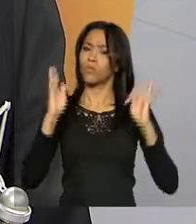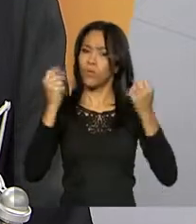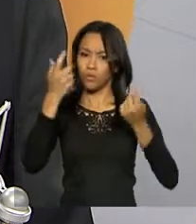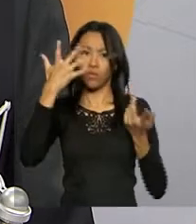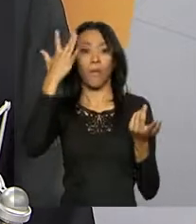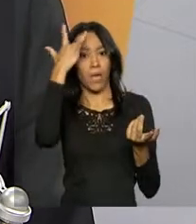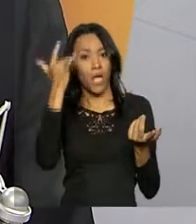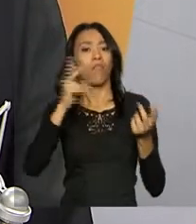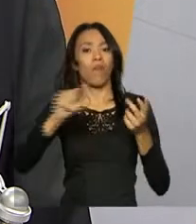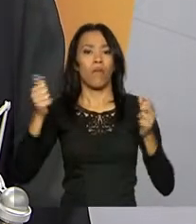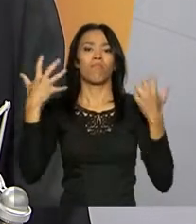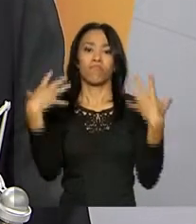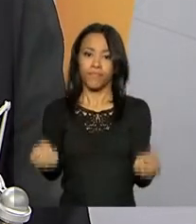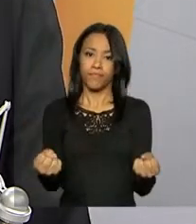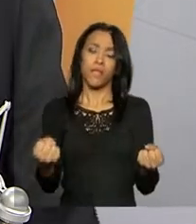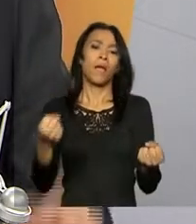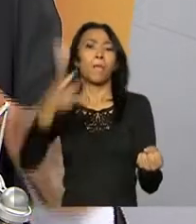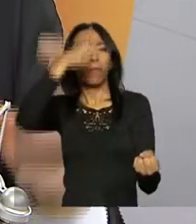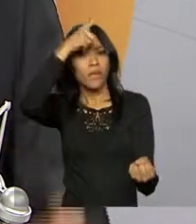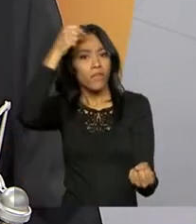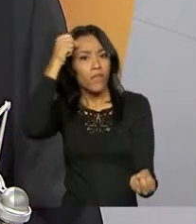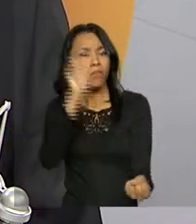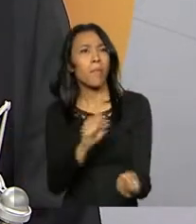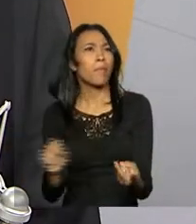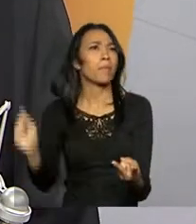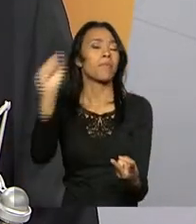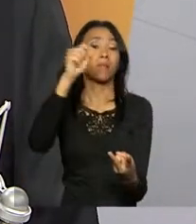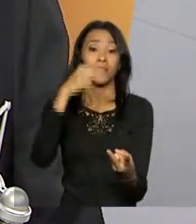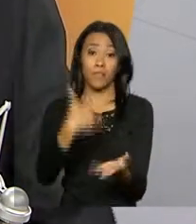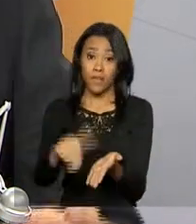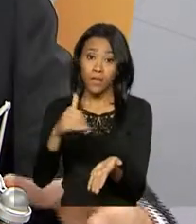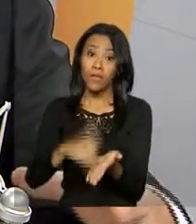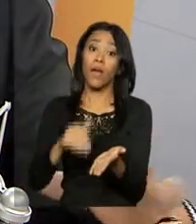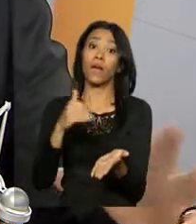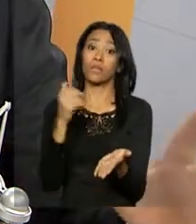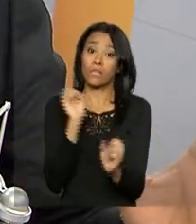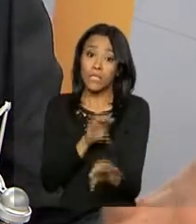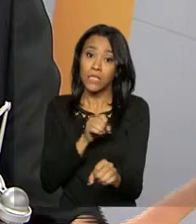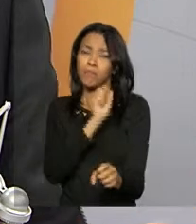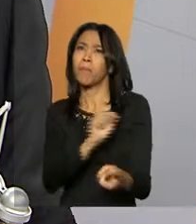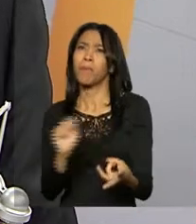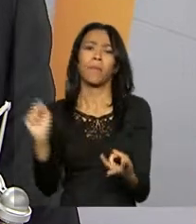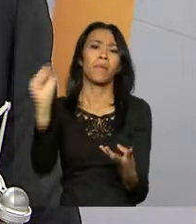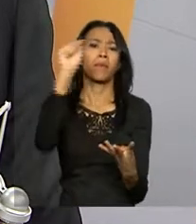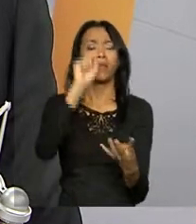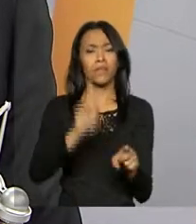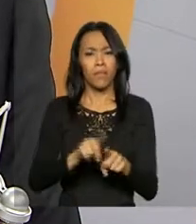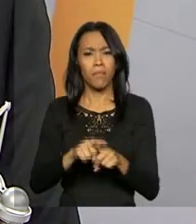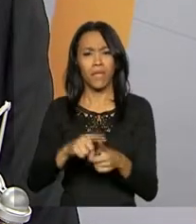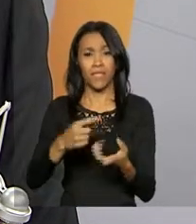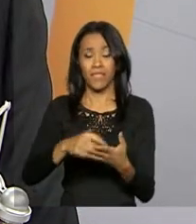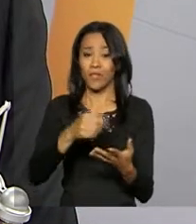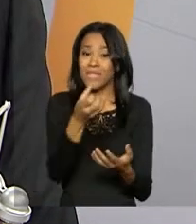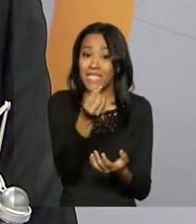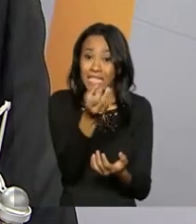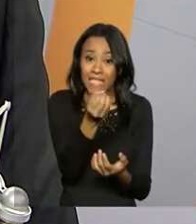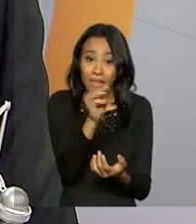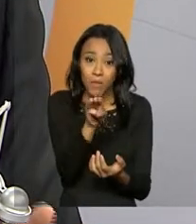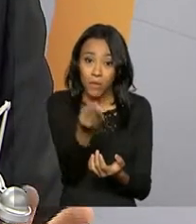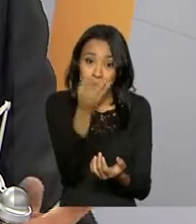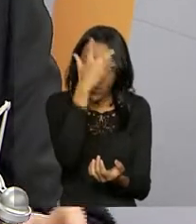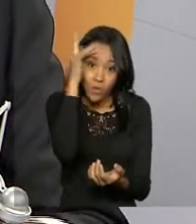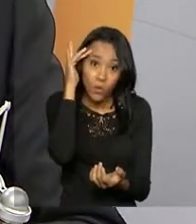brasileiro todos os prefeitos de capital o secretário de educação priorizamos 115 municípios são 60 milhões de pessoas